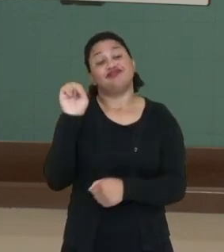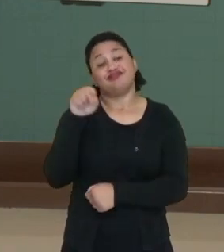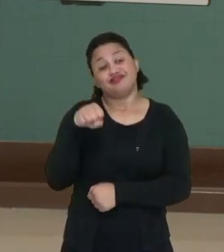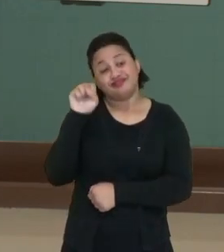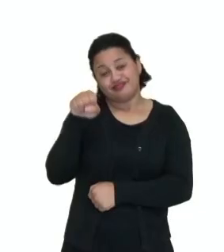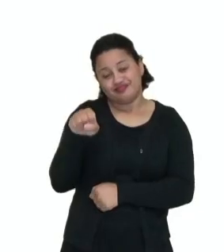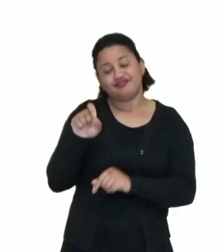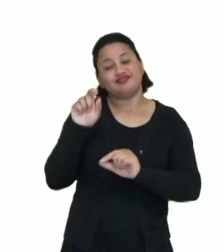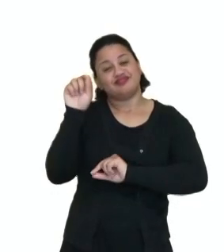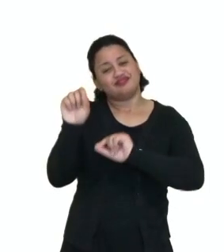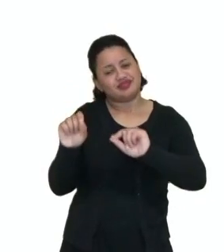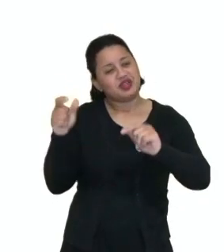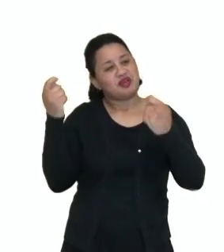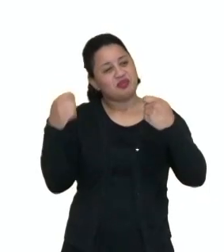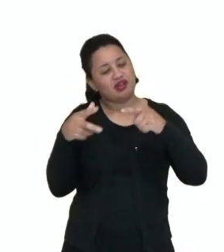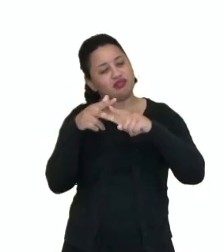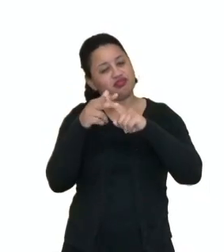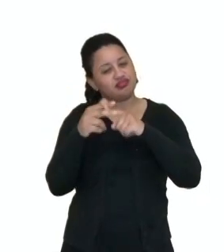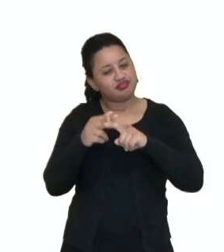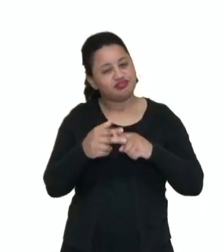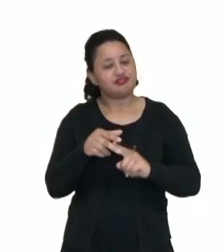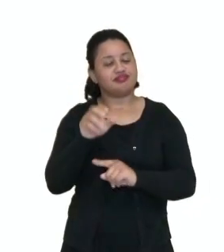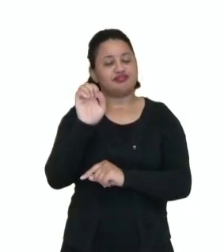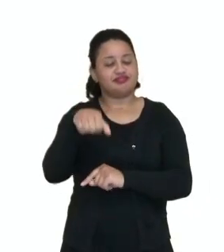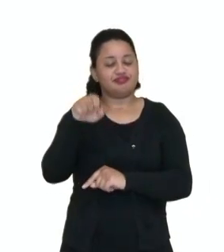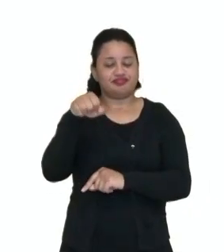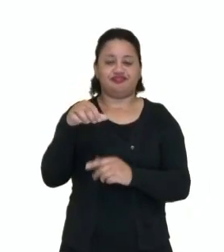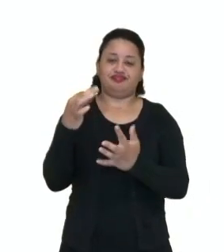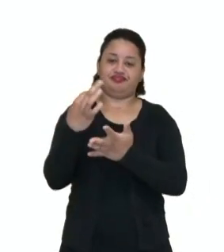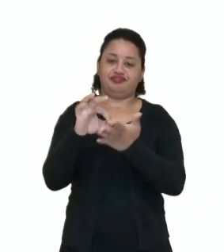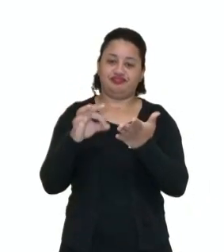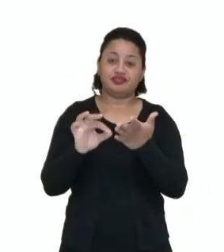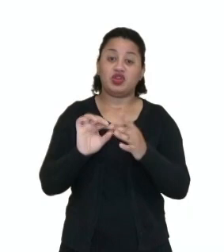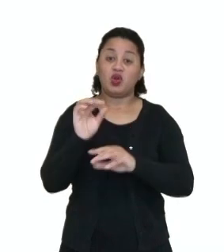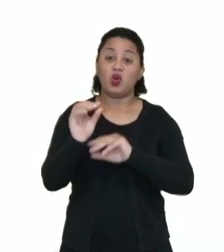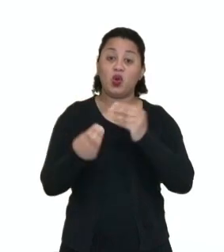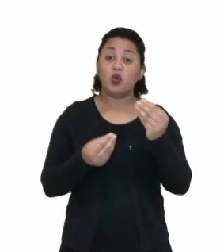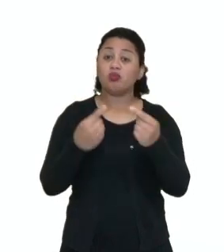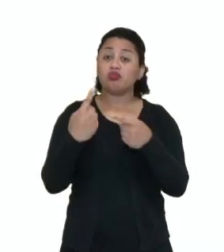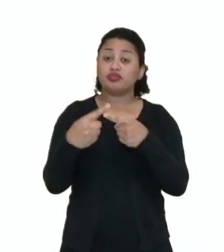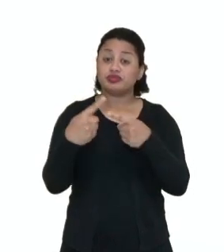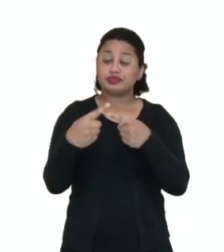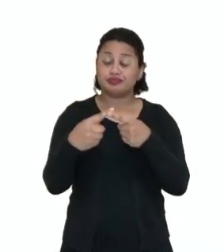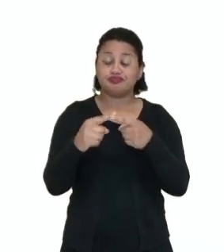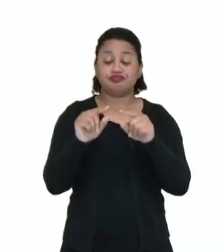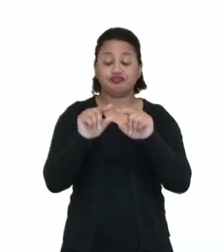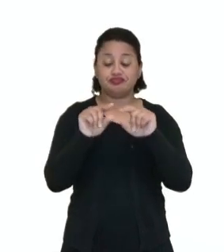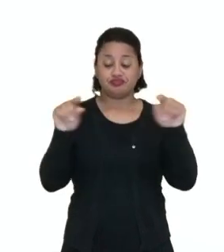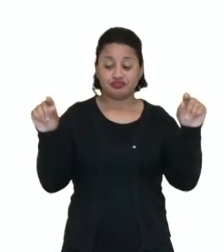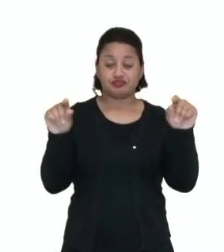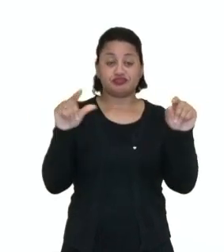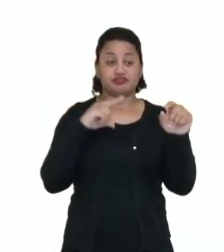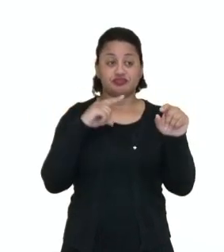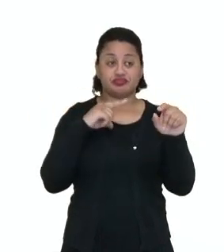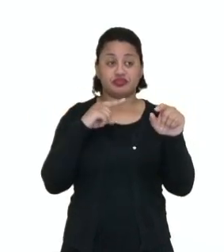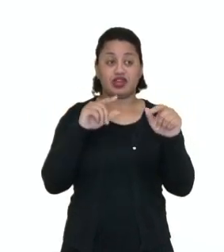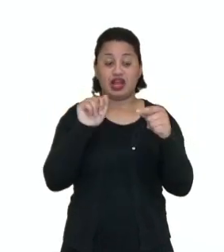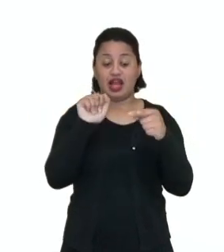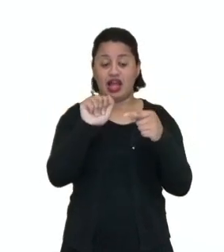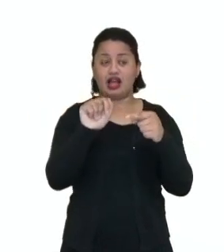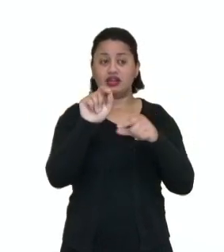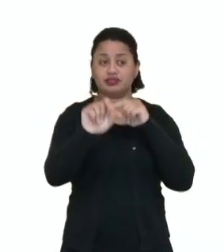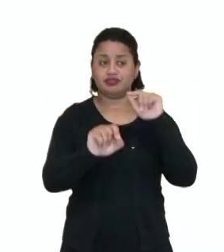Yes! Necessário sim fazer correções, né? Por quê? A frase da letra A